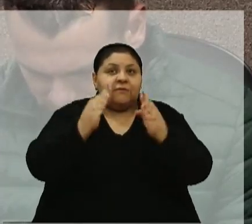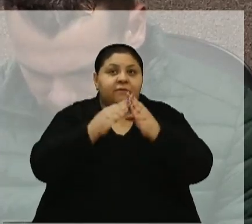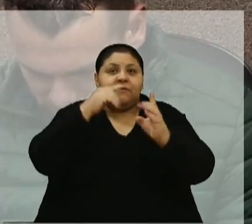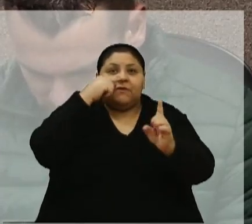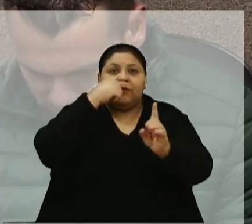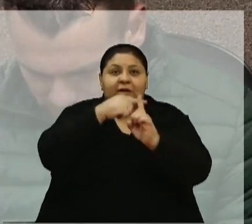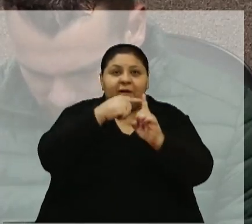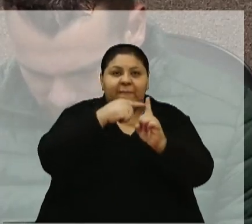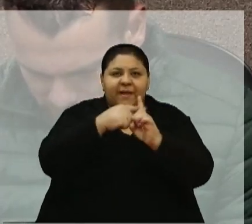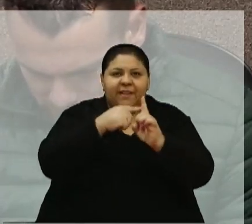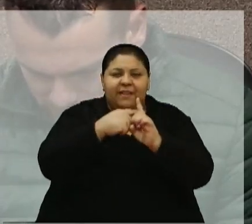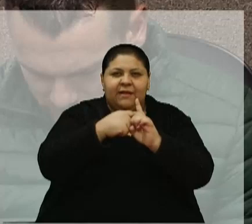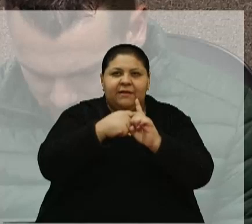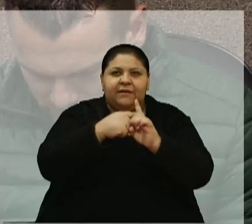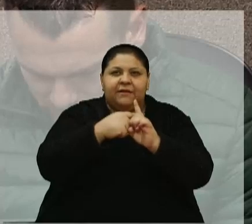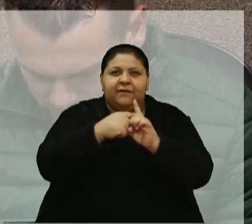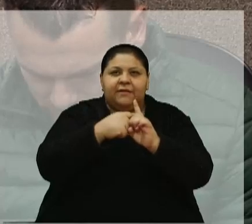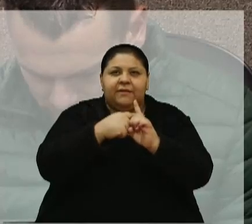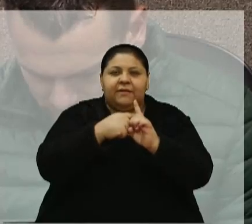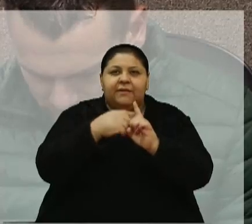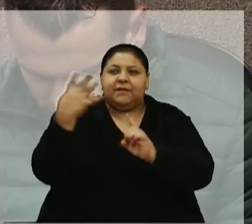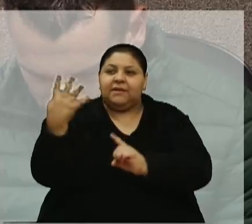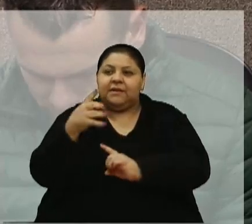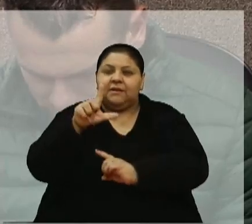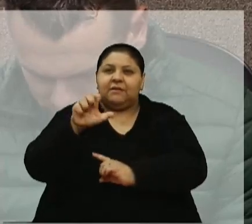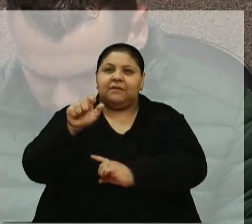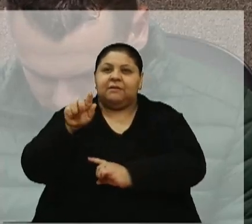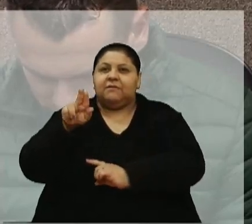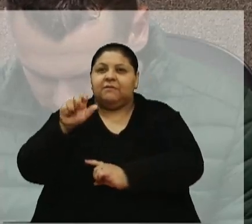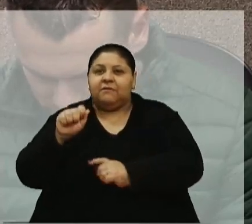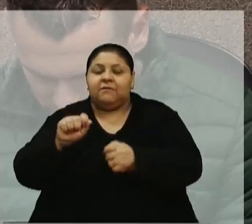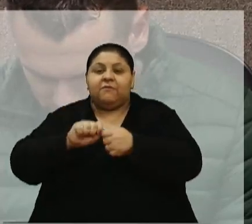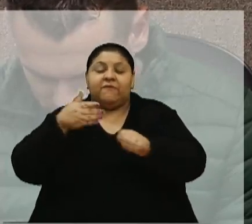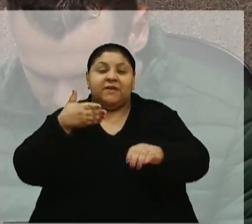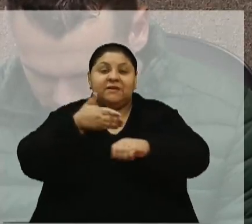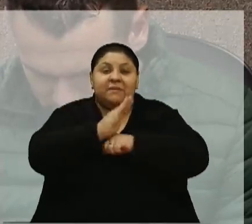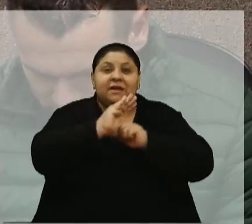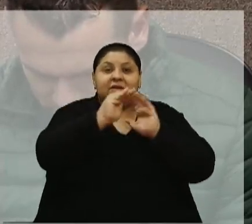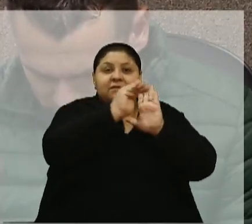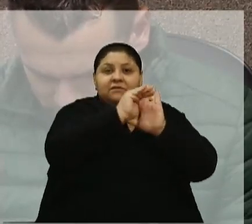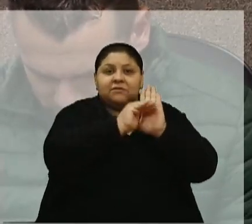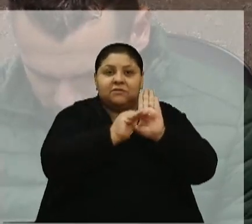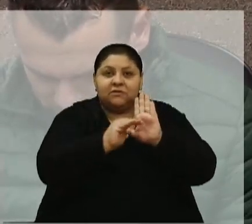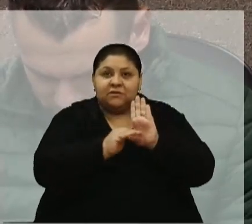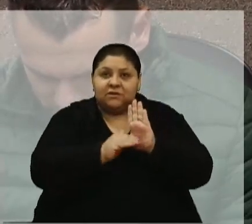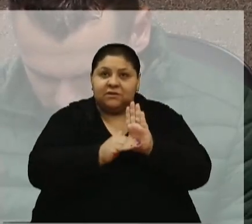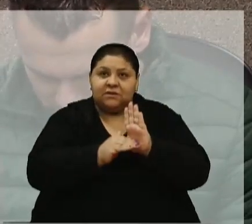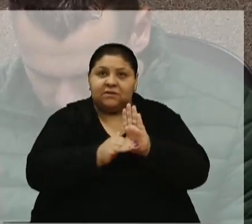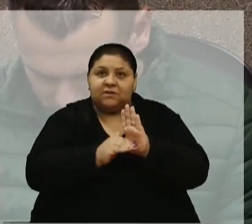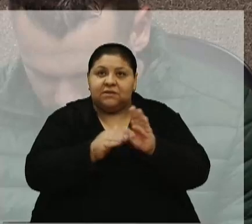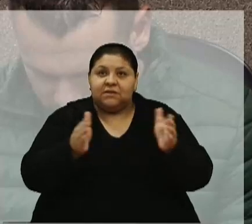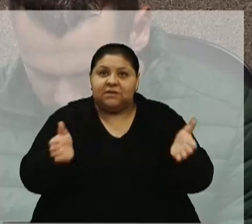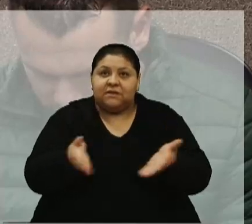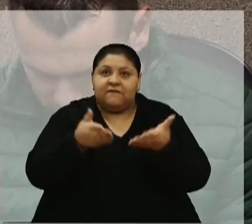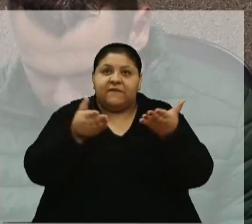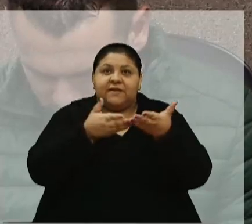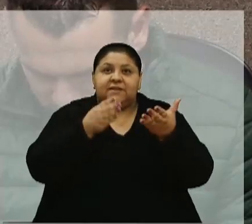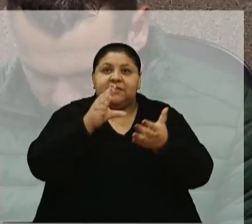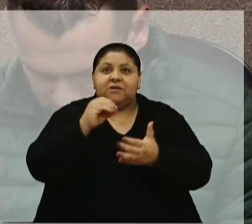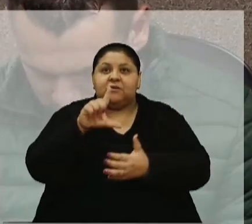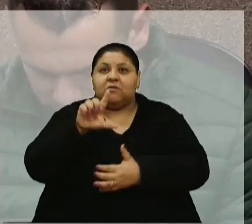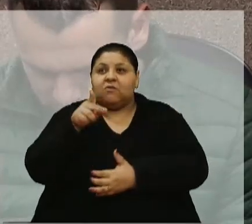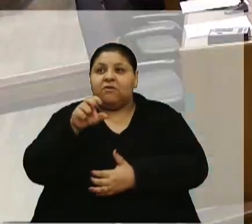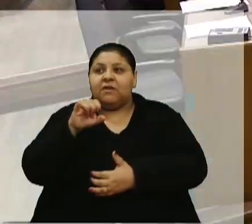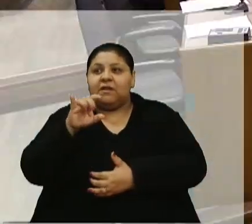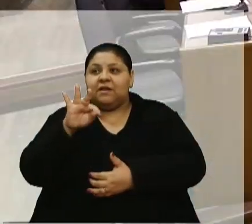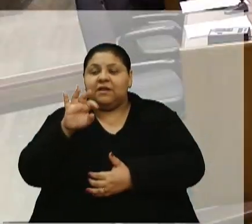da Quarta Légua. Este evento faz parte da programação da Festa das Colheitas. Era isso, senhor presidente. Muito